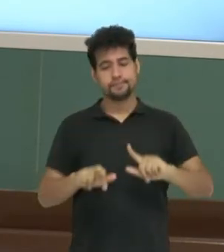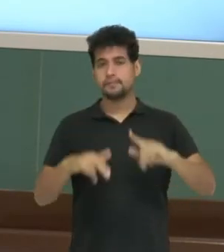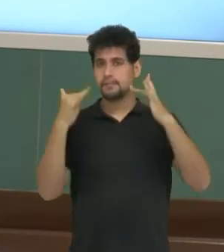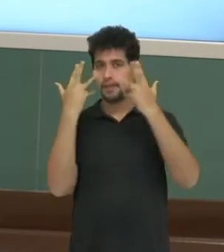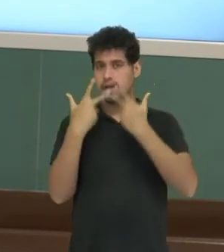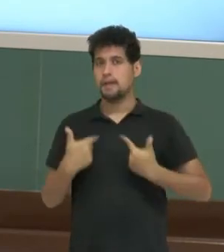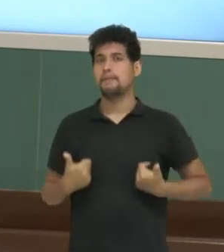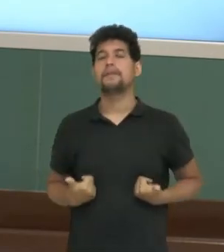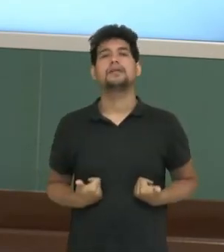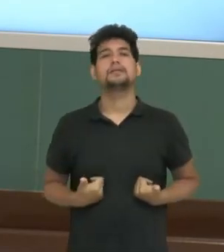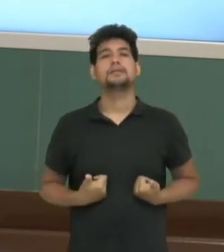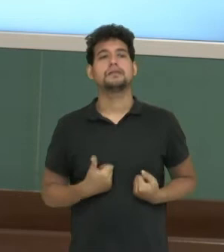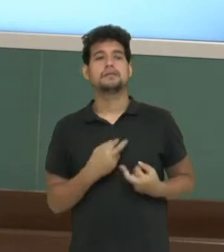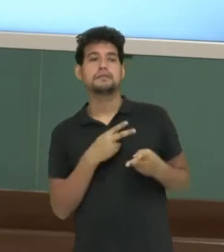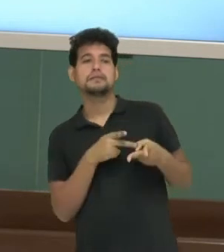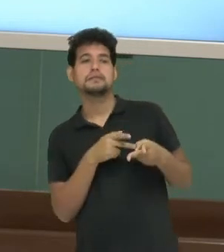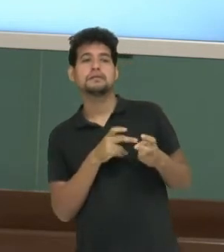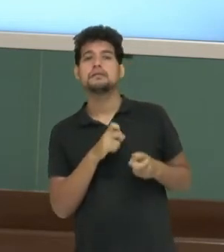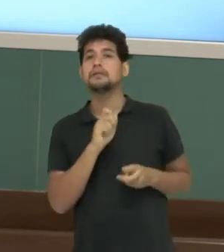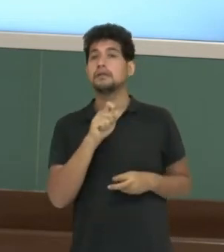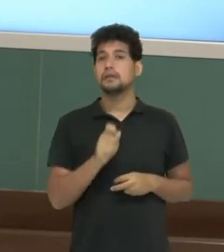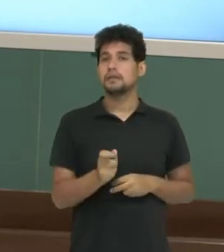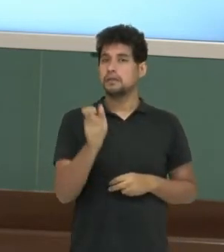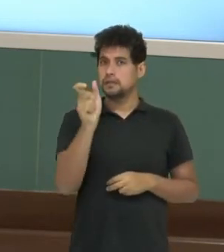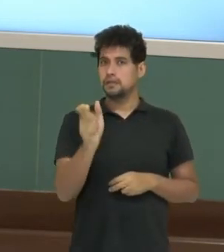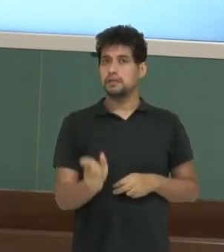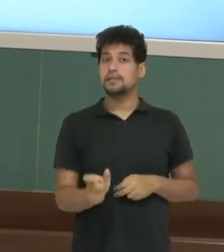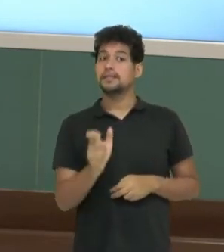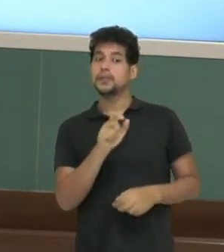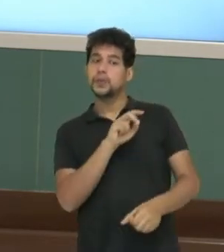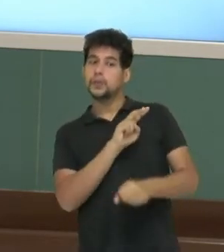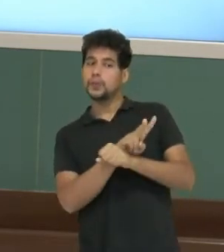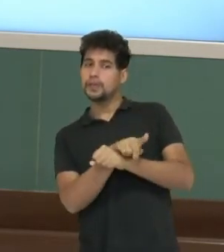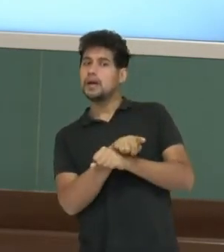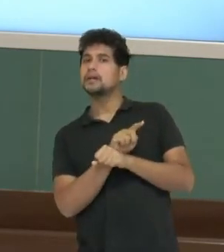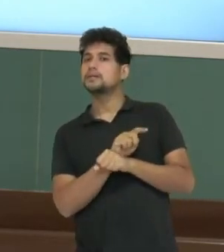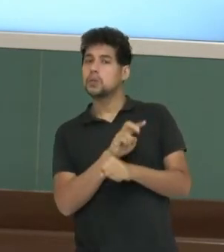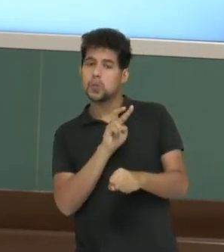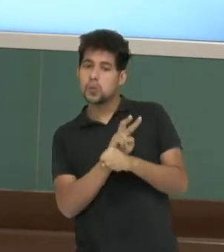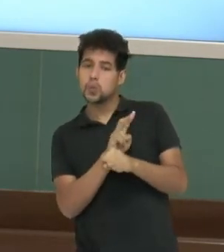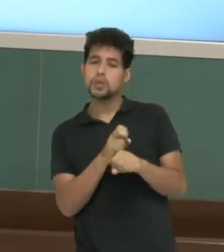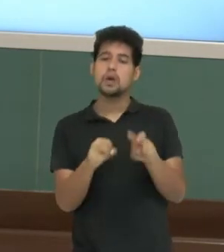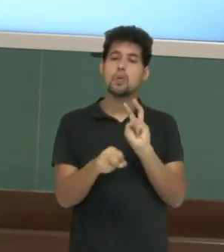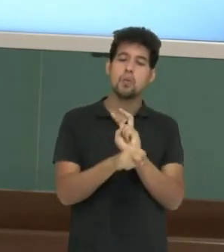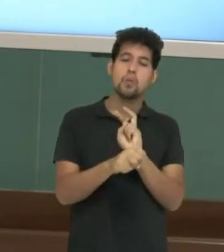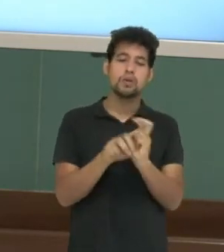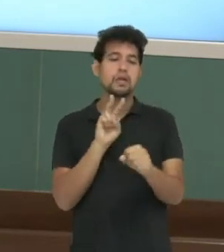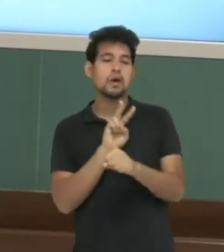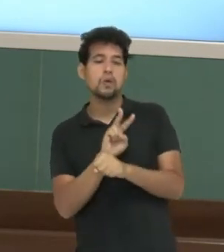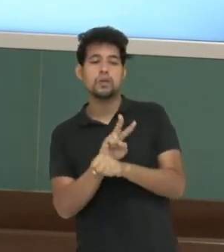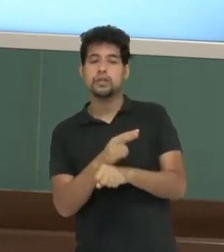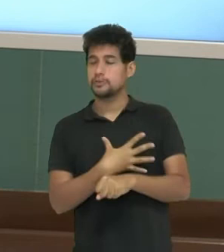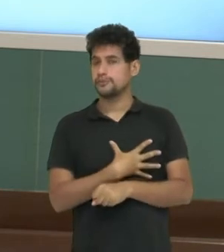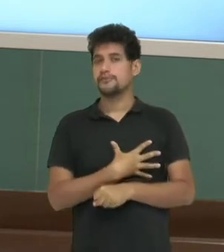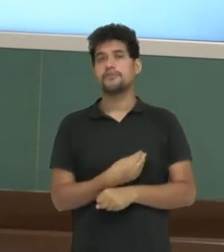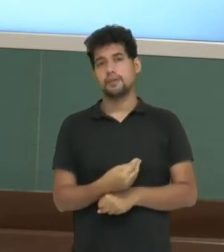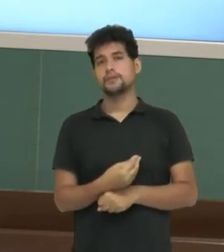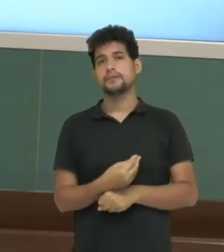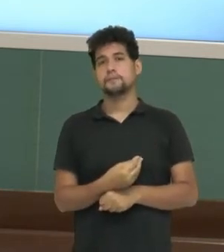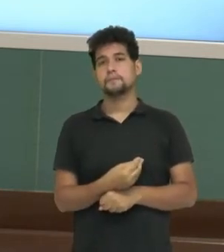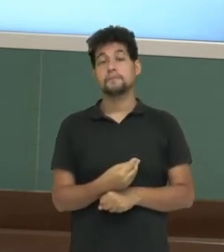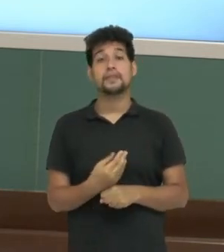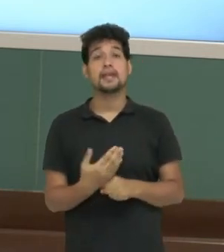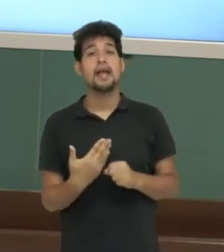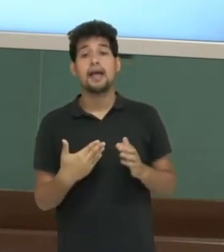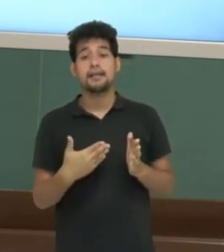animais, confere a eles a característica do cuidado, isso mesmo, do cuidado com os filhotes, até